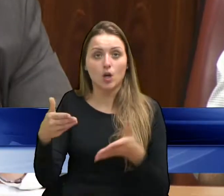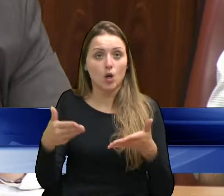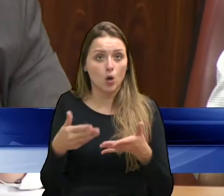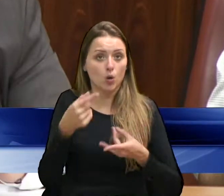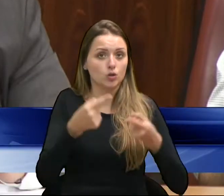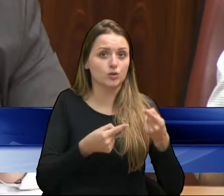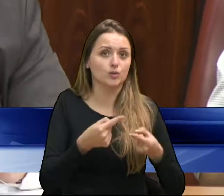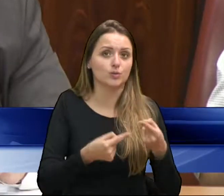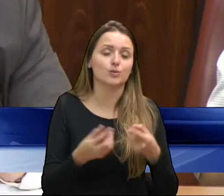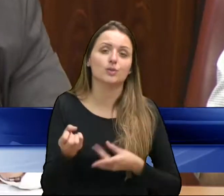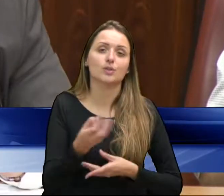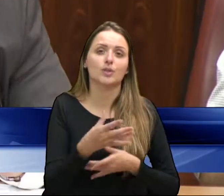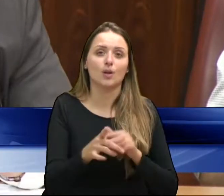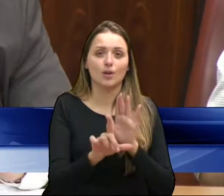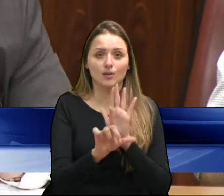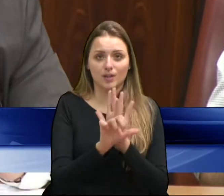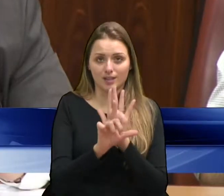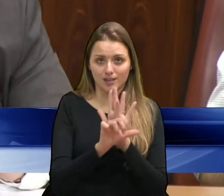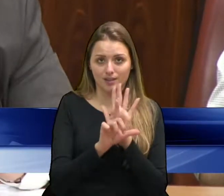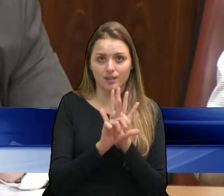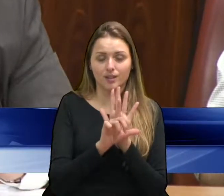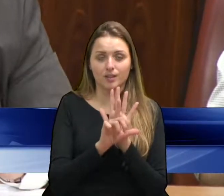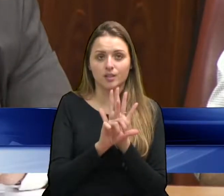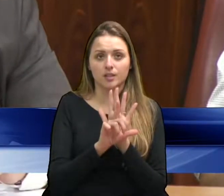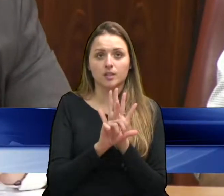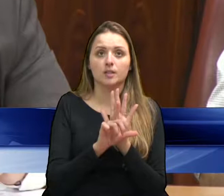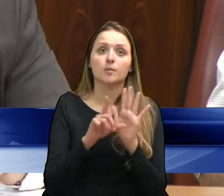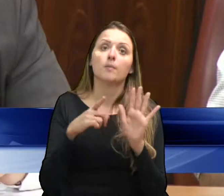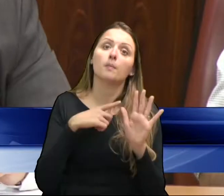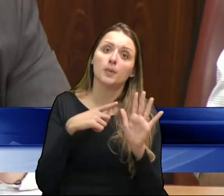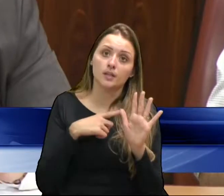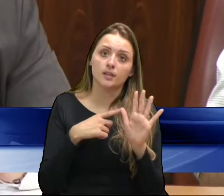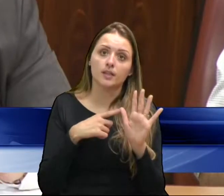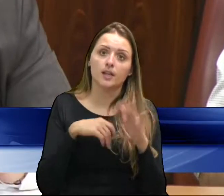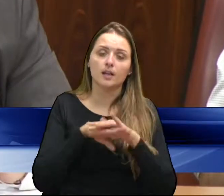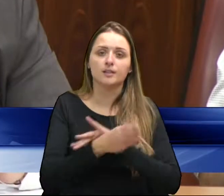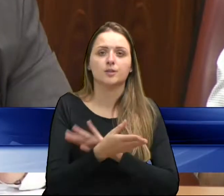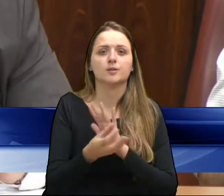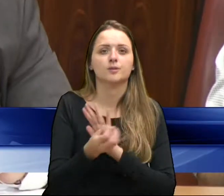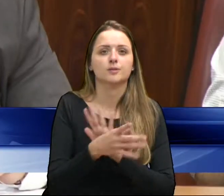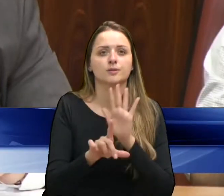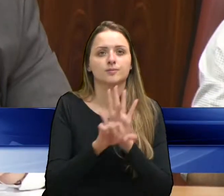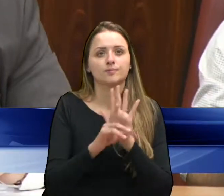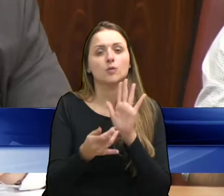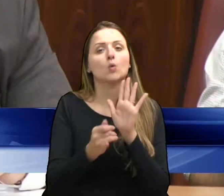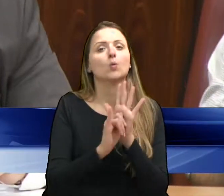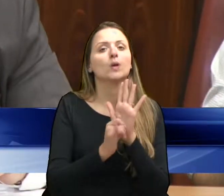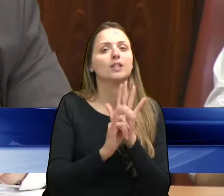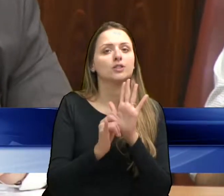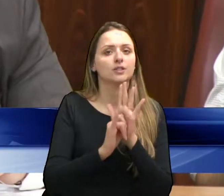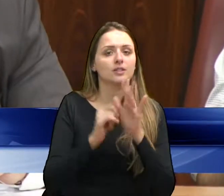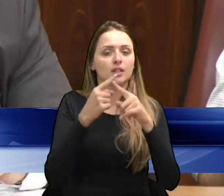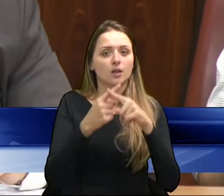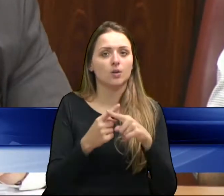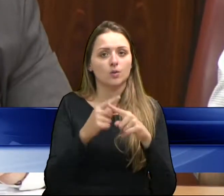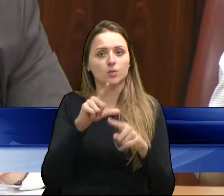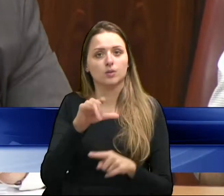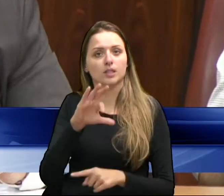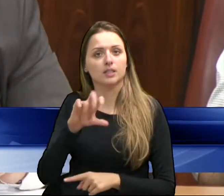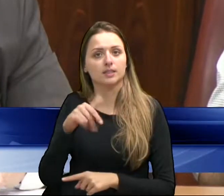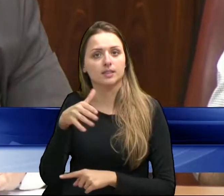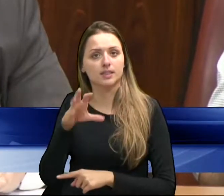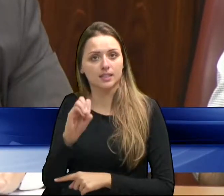nova legislação para que seja, através dela, composto o edital de licitação do táxi